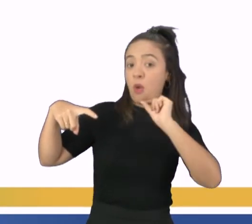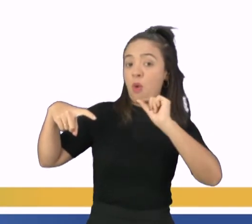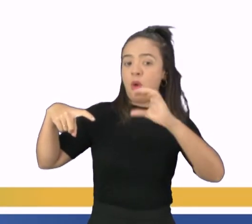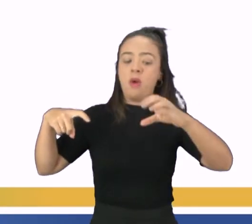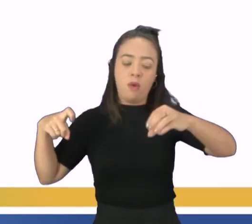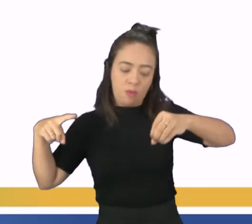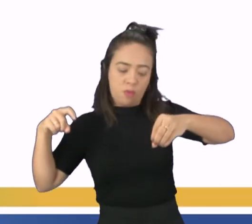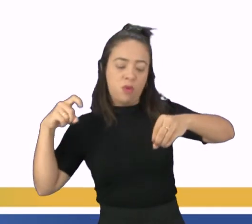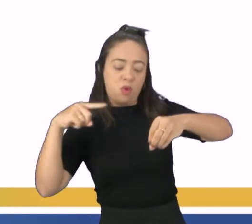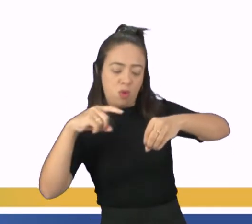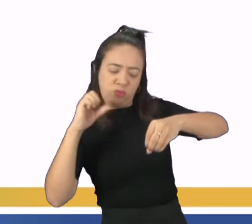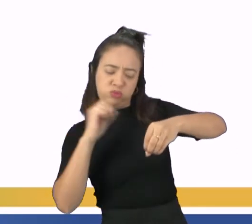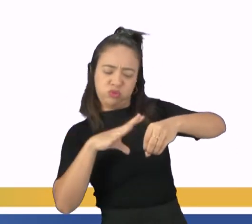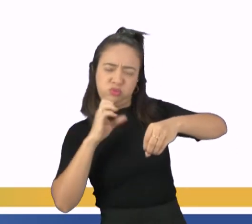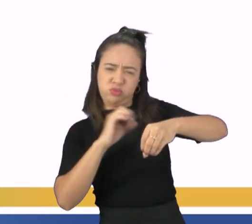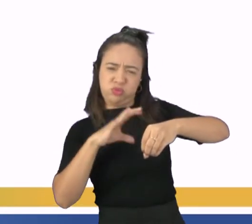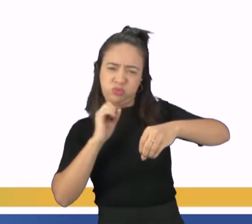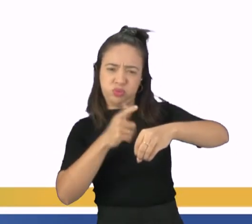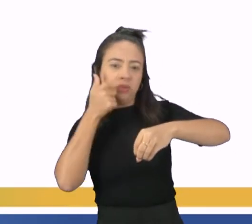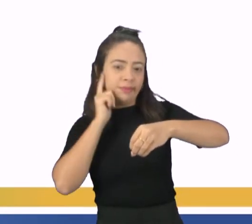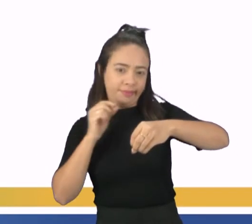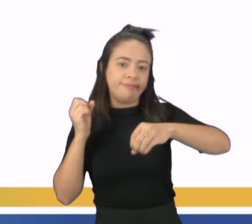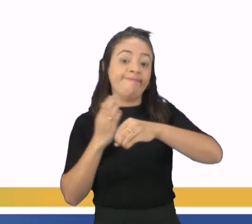liberadas, tá bom? Espero que vocês tenham entendido.